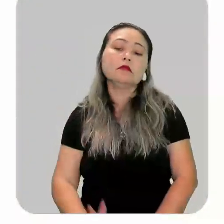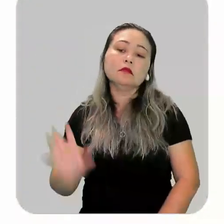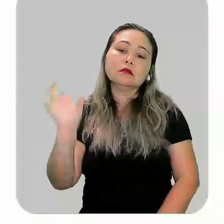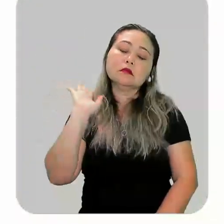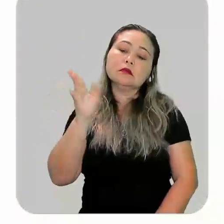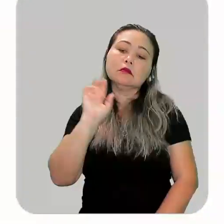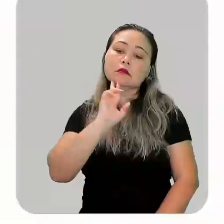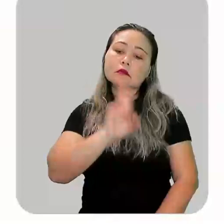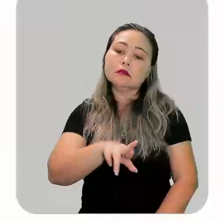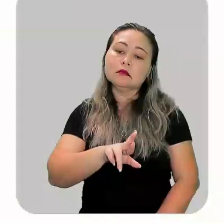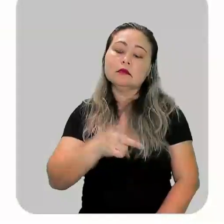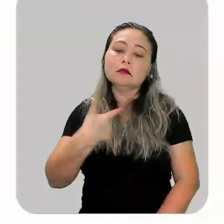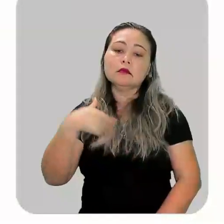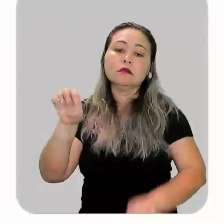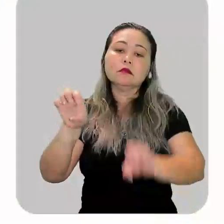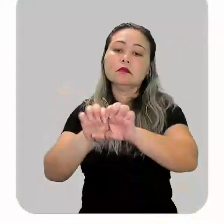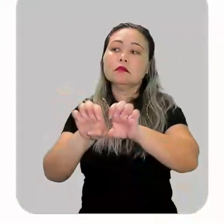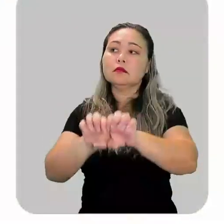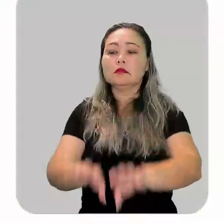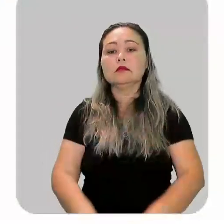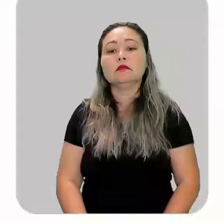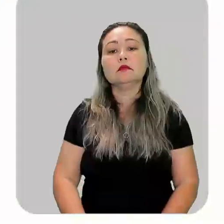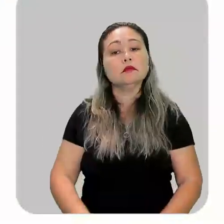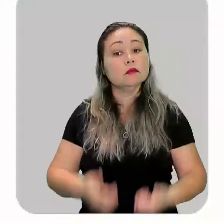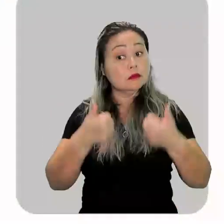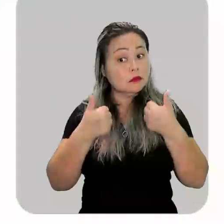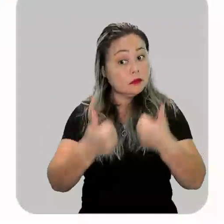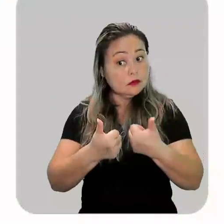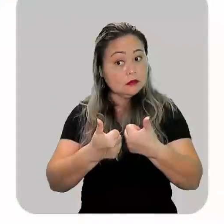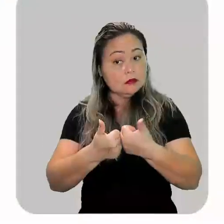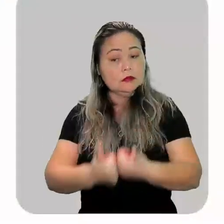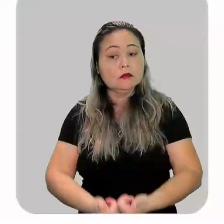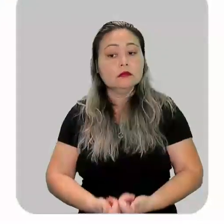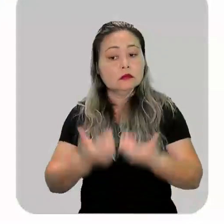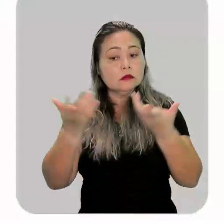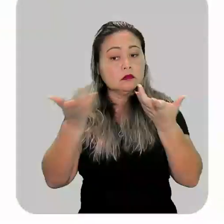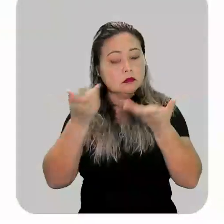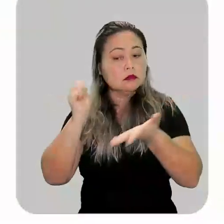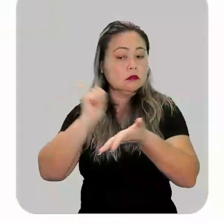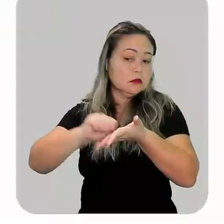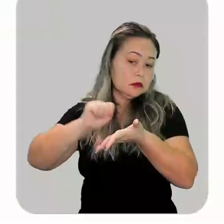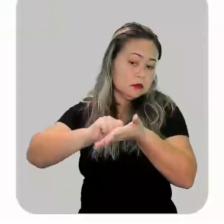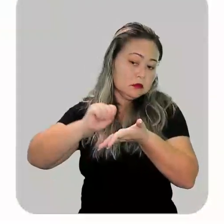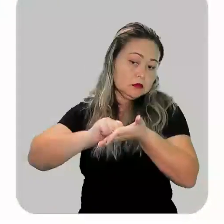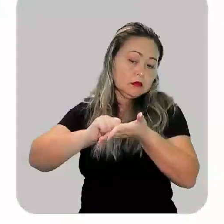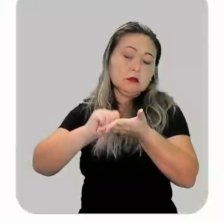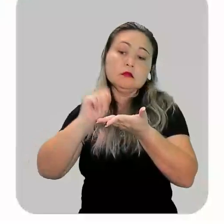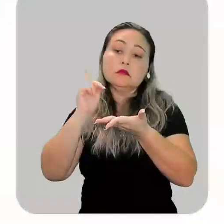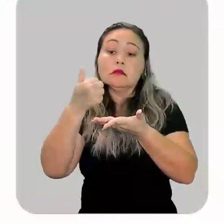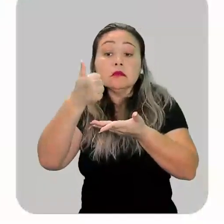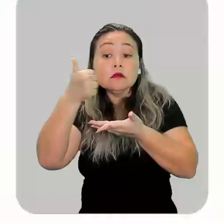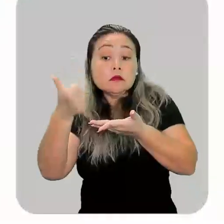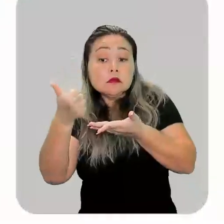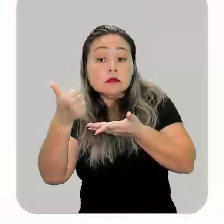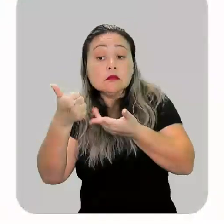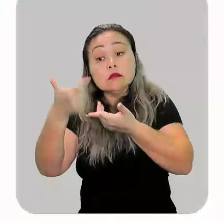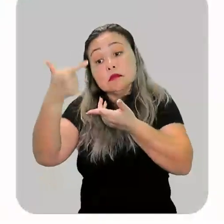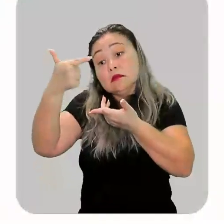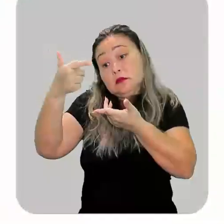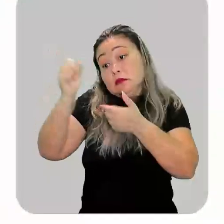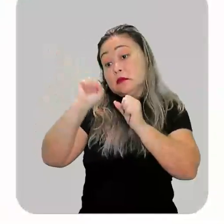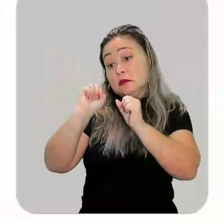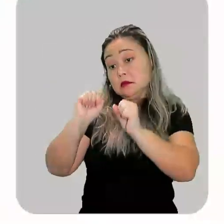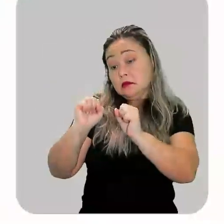é a resposta aí da nossa equação, tá bom? Se quiser reescrever ela com final 1, sem estar elevado